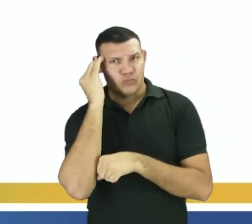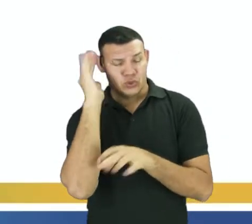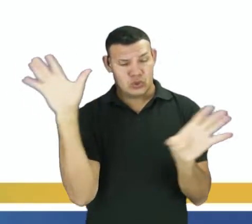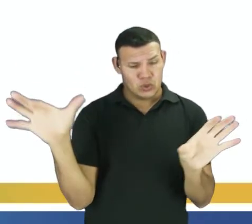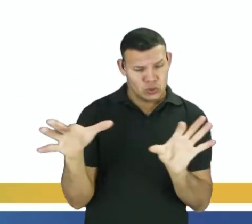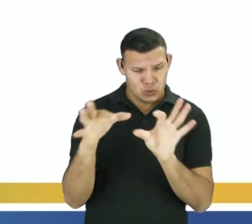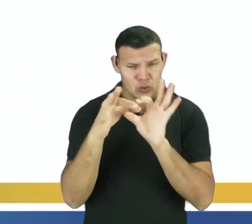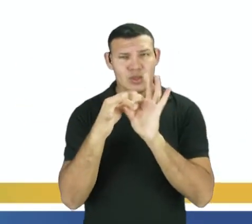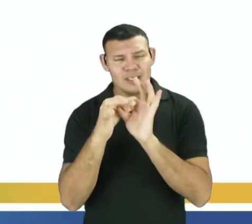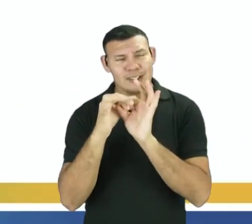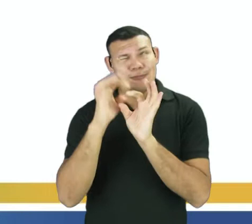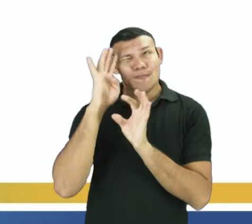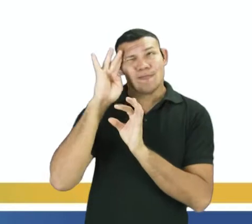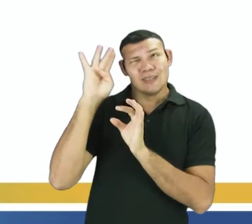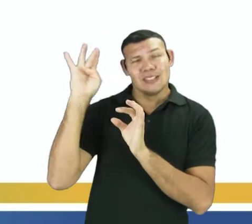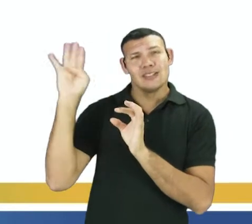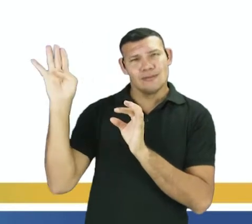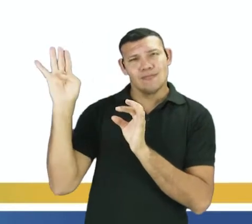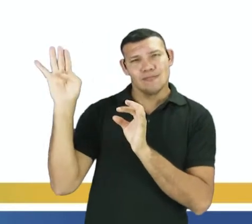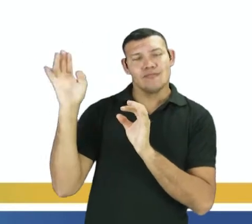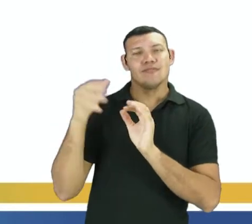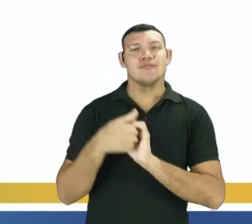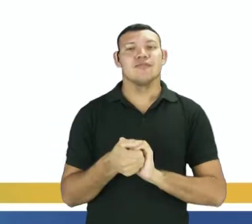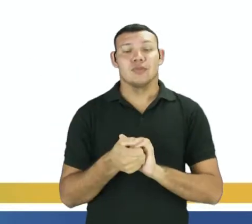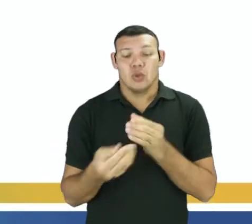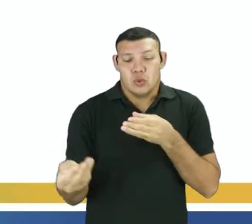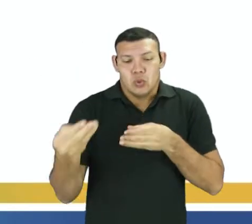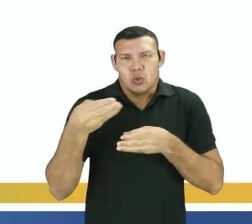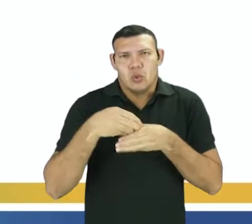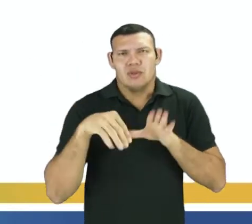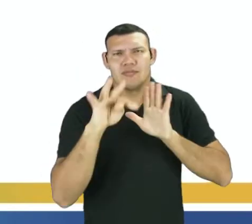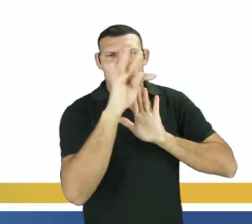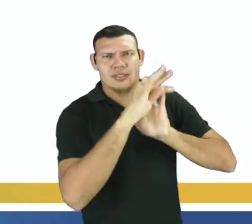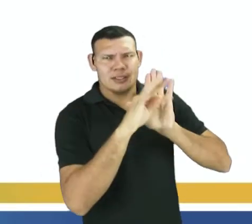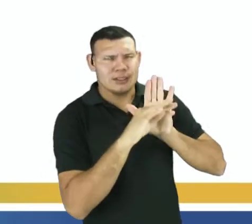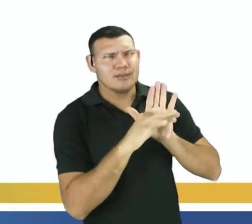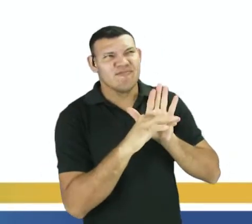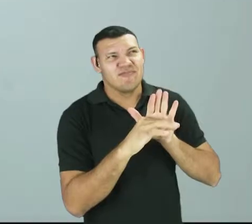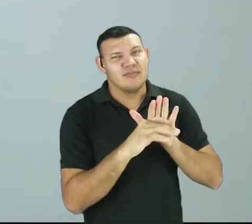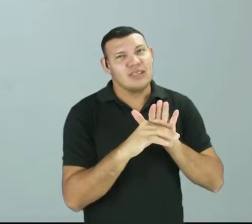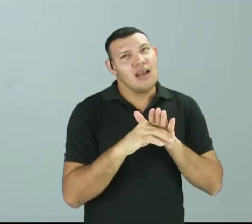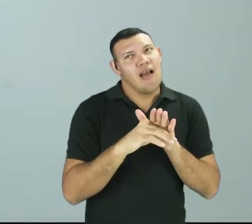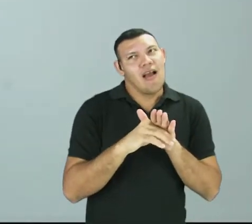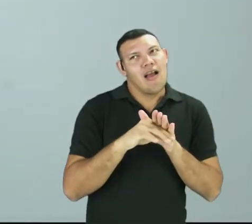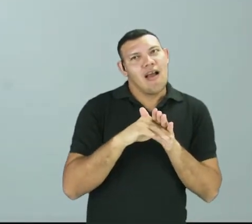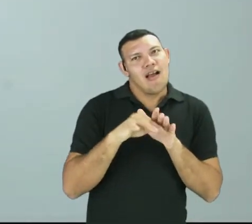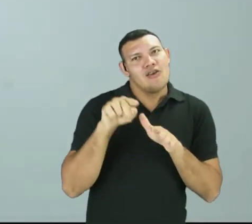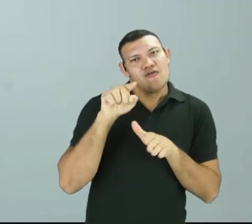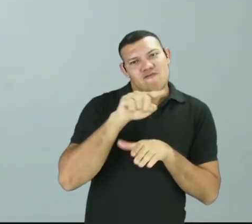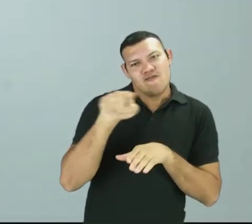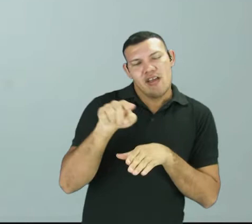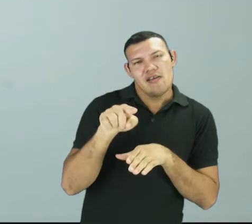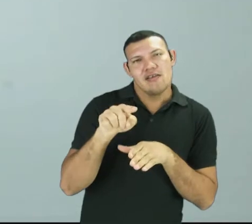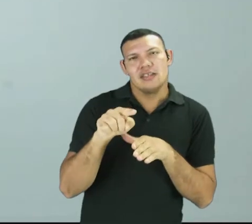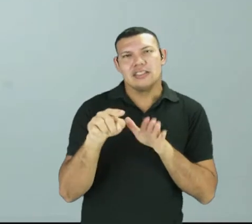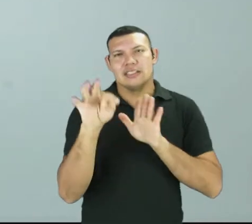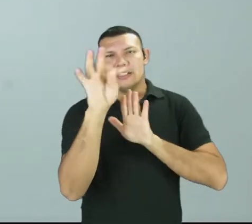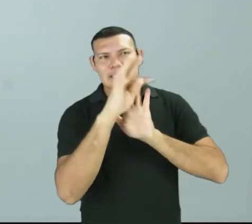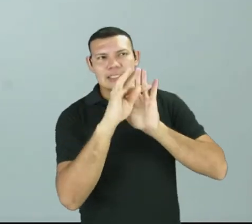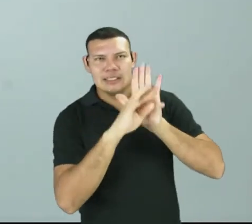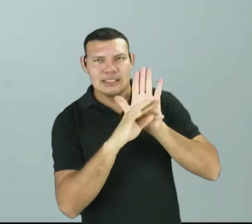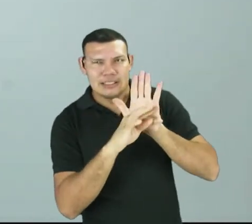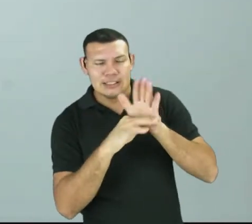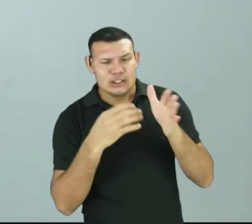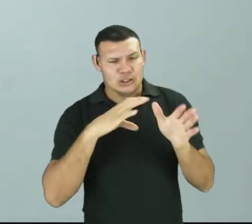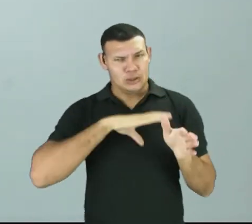os pensamentos que aparecem em ele. Pessoal, quando vocês estão até mesmo na língua portuguesa montando uma redação, por